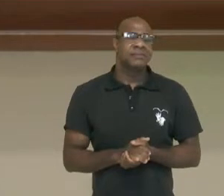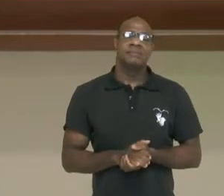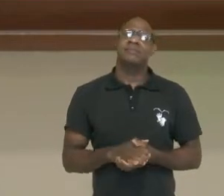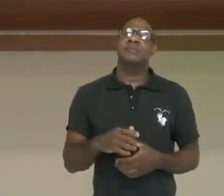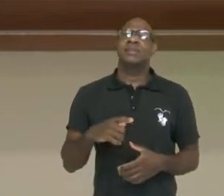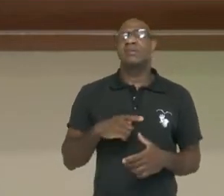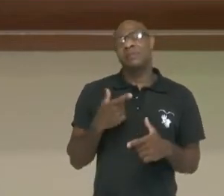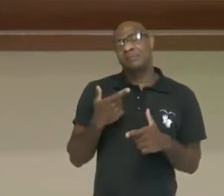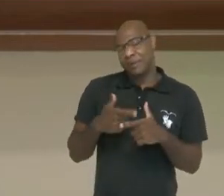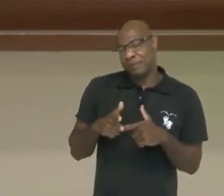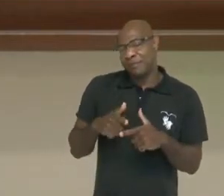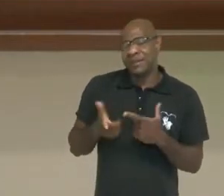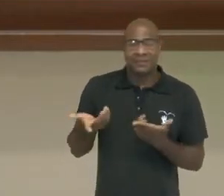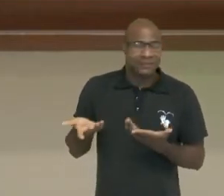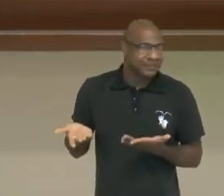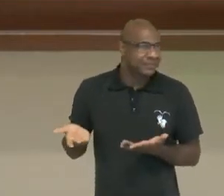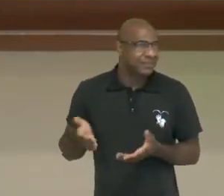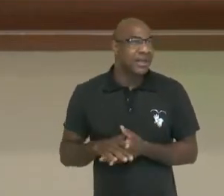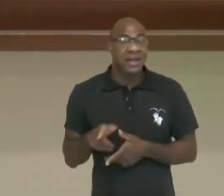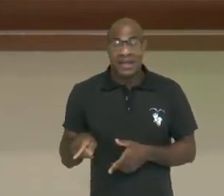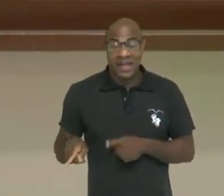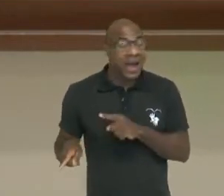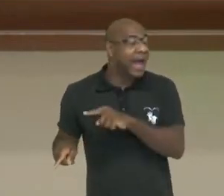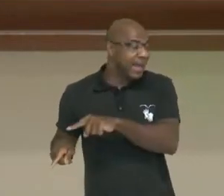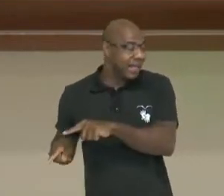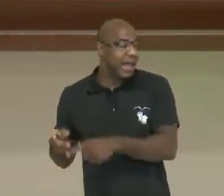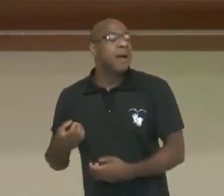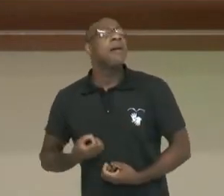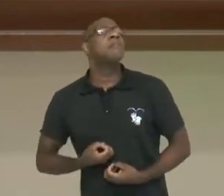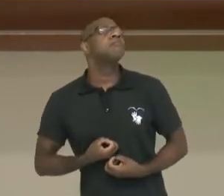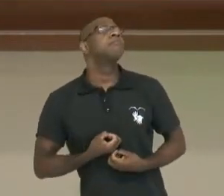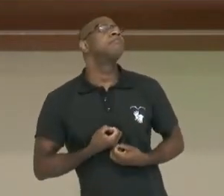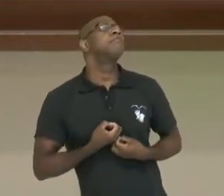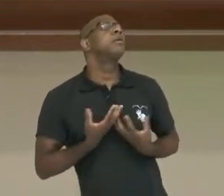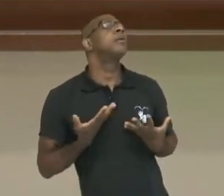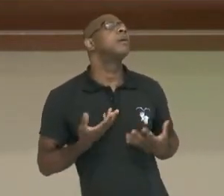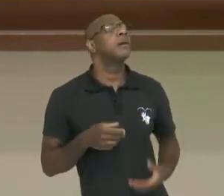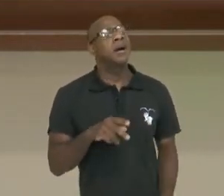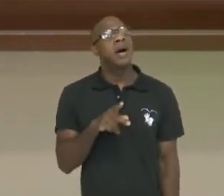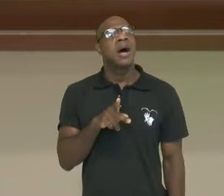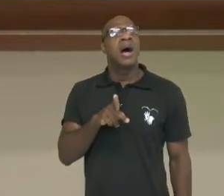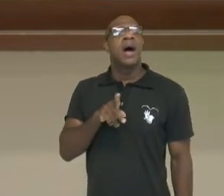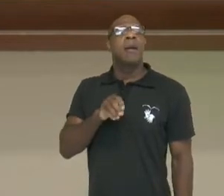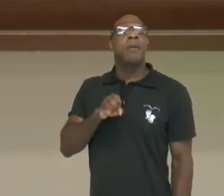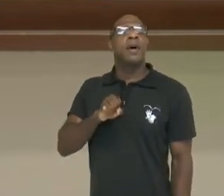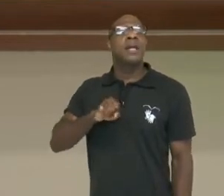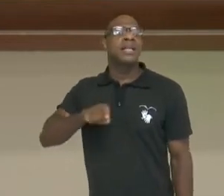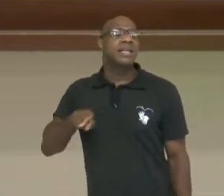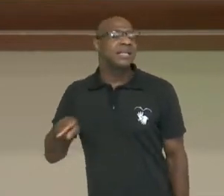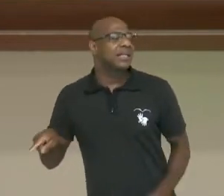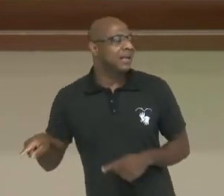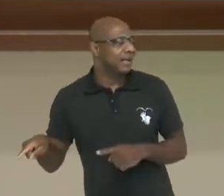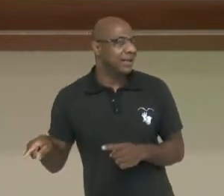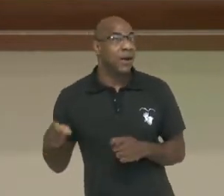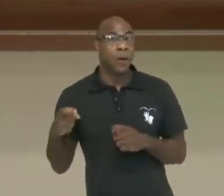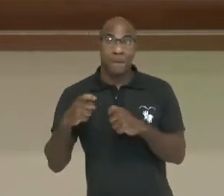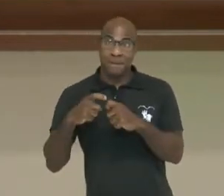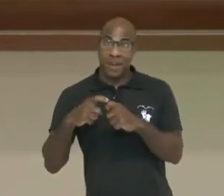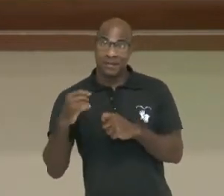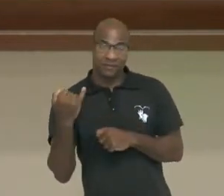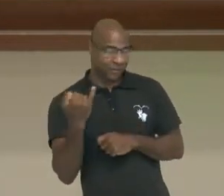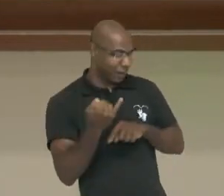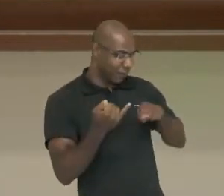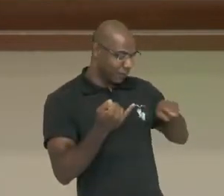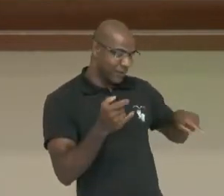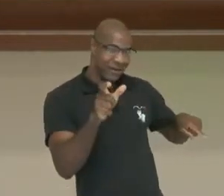caso sério de poesia. Por que será que ele falou que é um caso de poesia, O Paulo